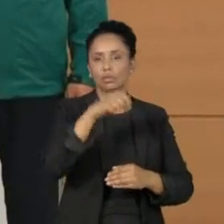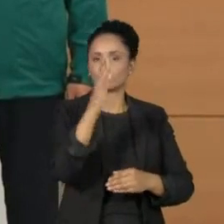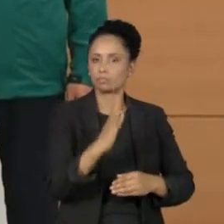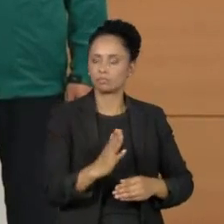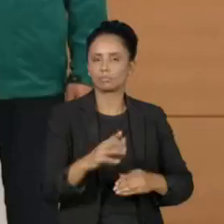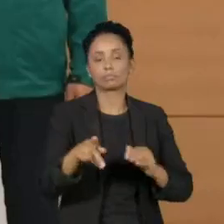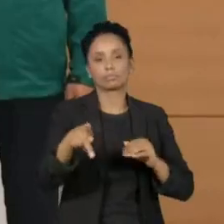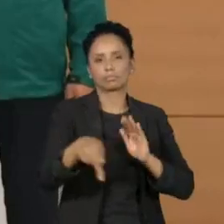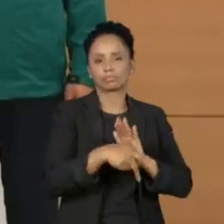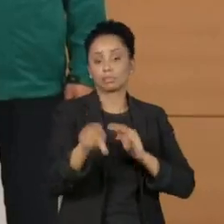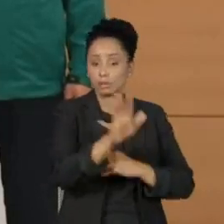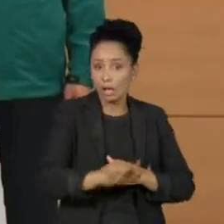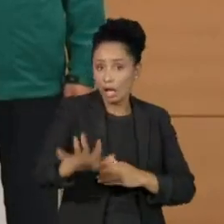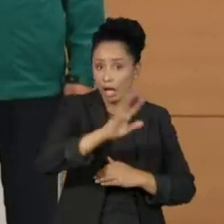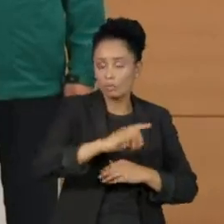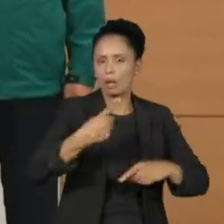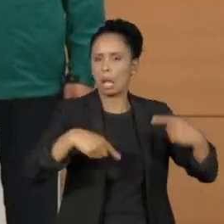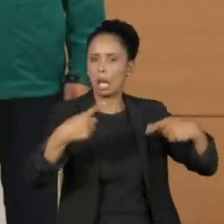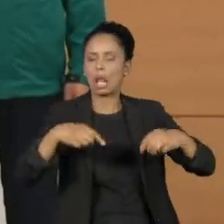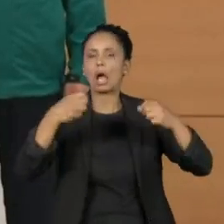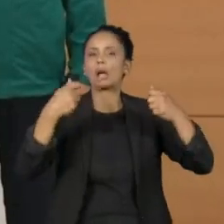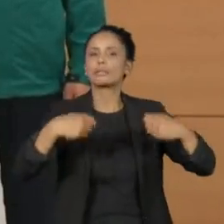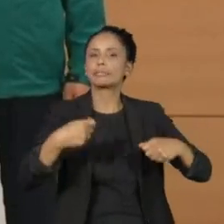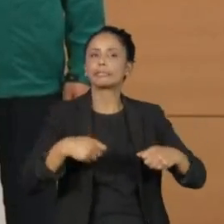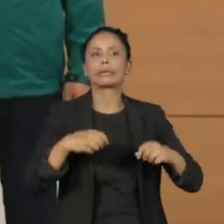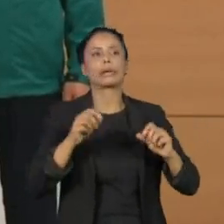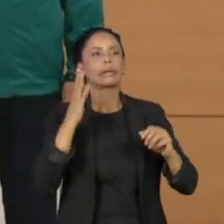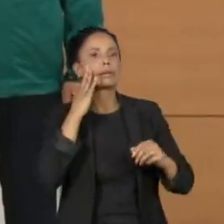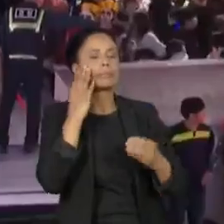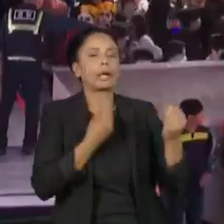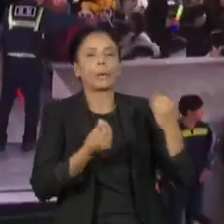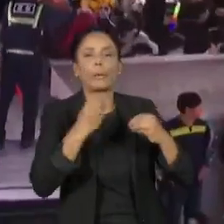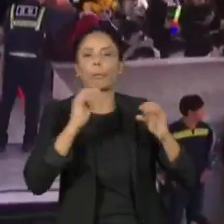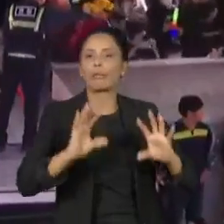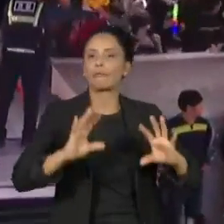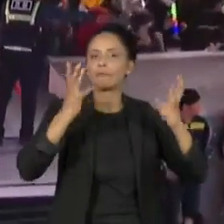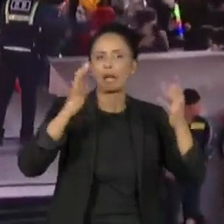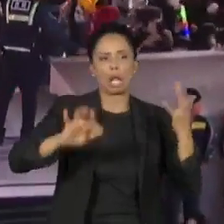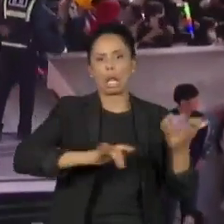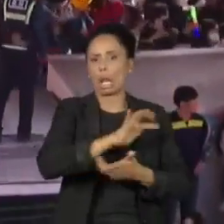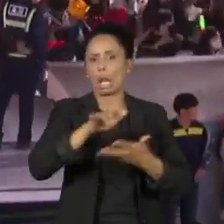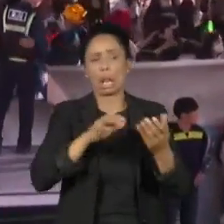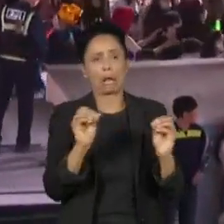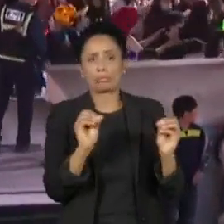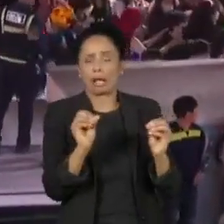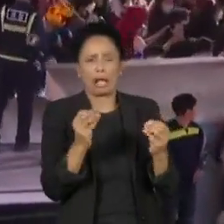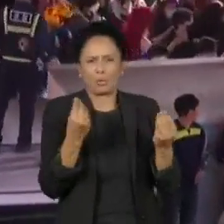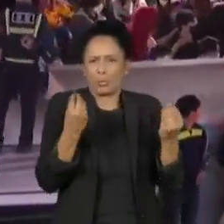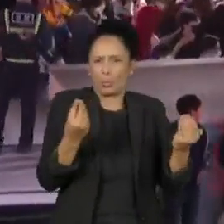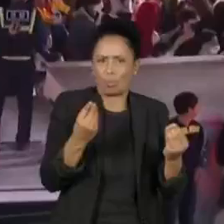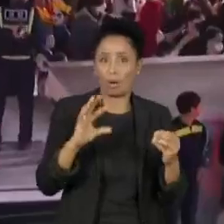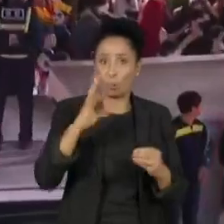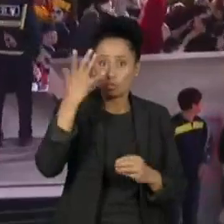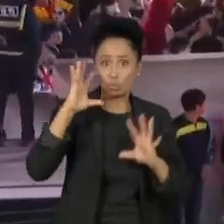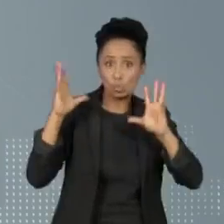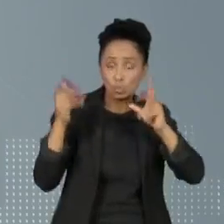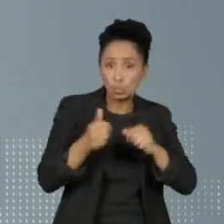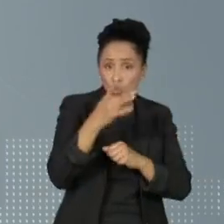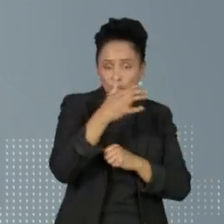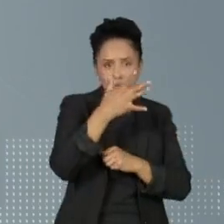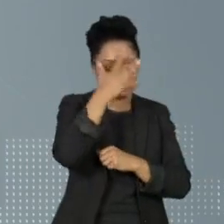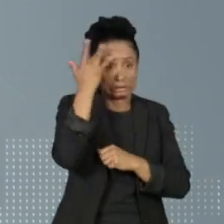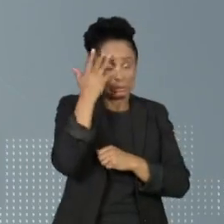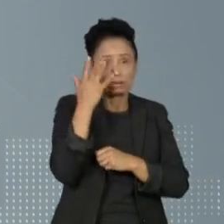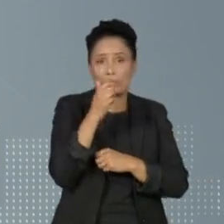afirmou que não esperava que a festa chegasse a essa proporção tudo aconteceu quando a multidão ficou exprimida